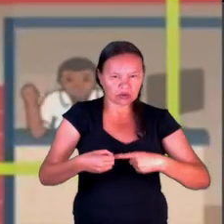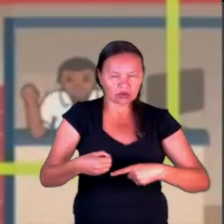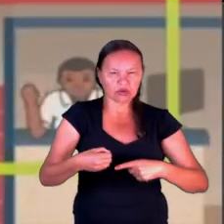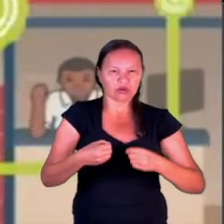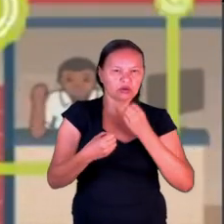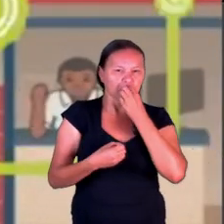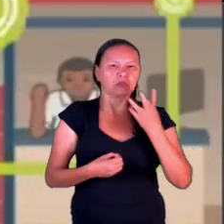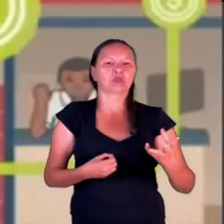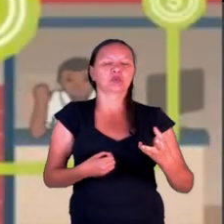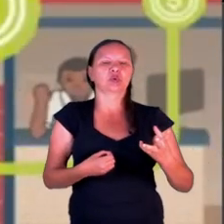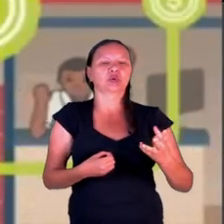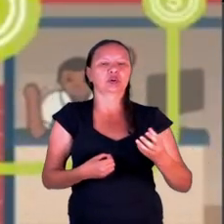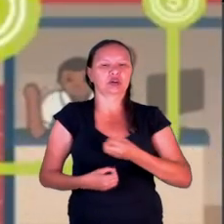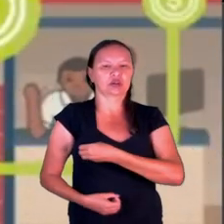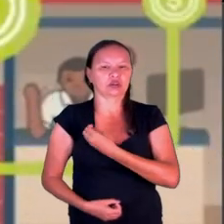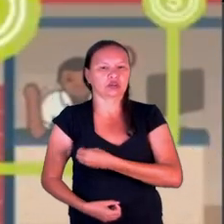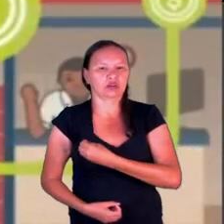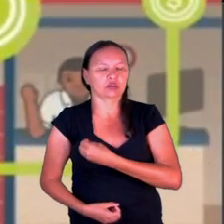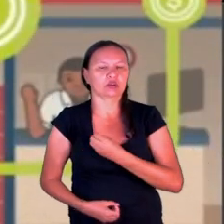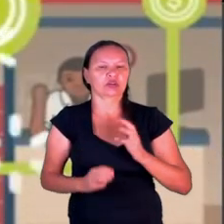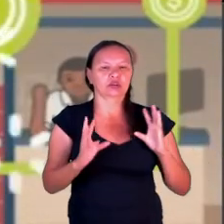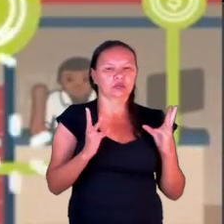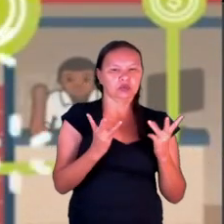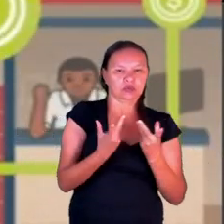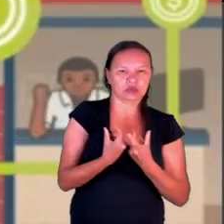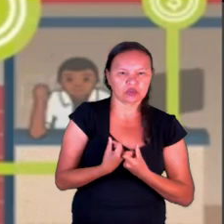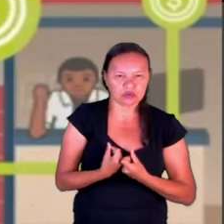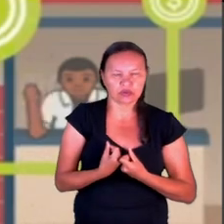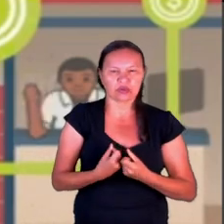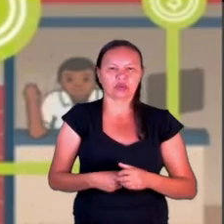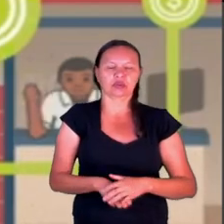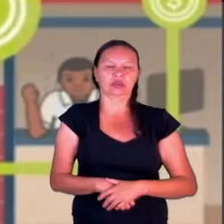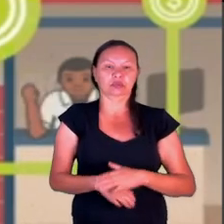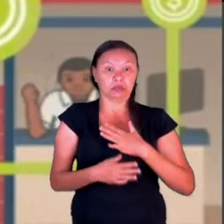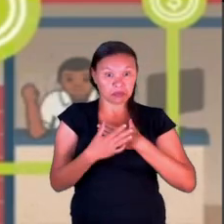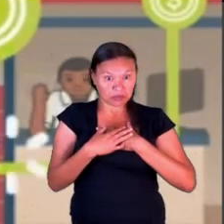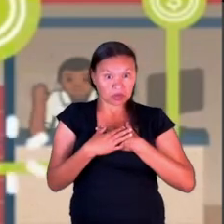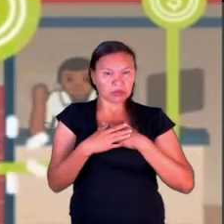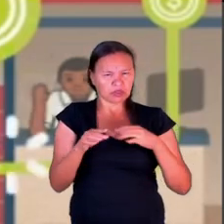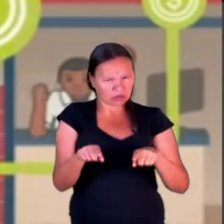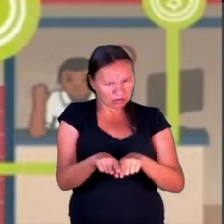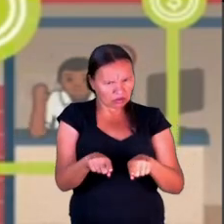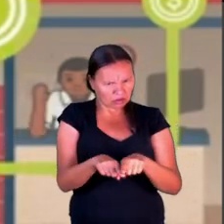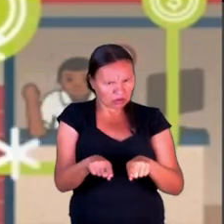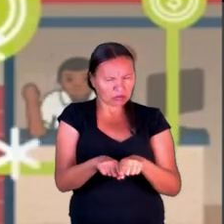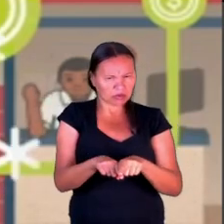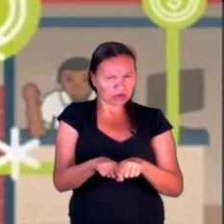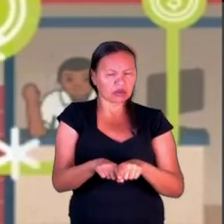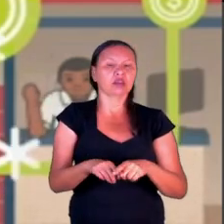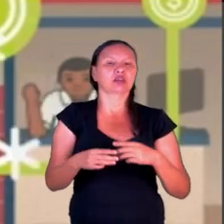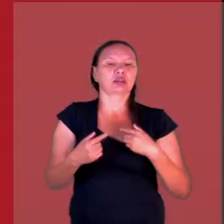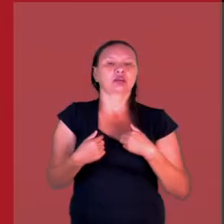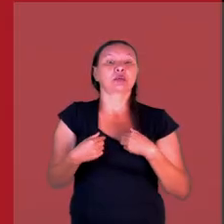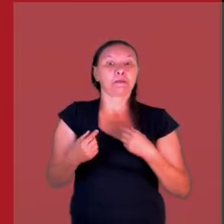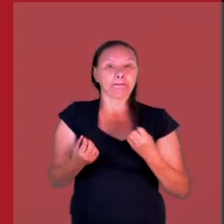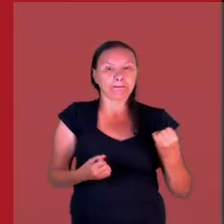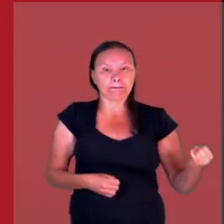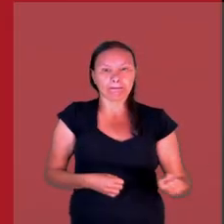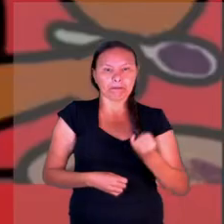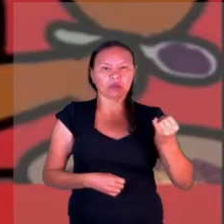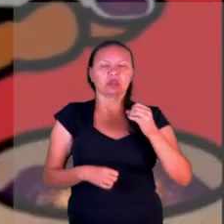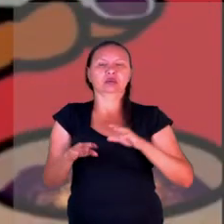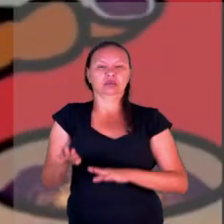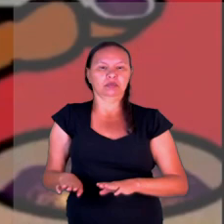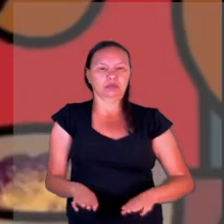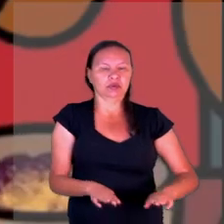vida para todos e todas para mim também principalmente para você as